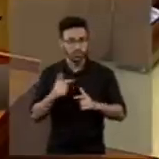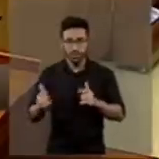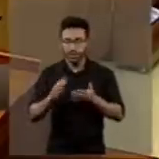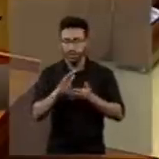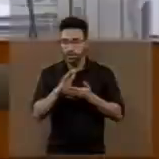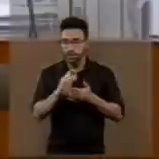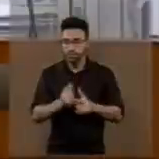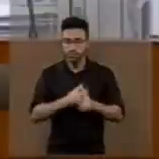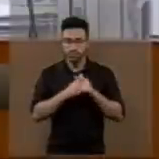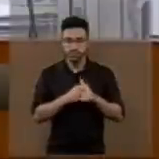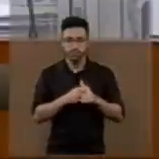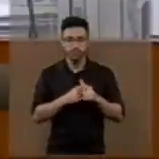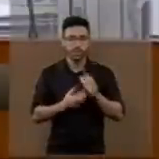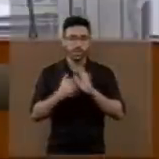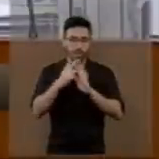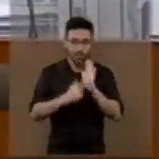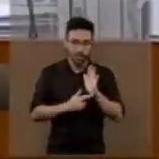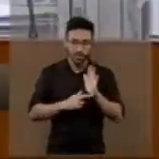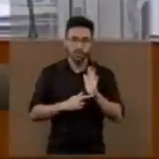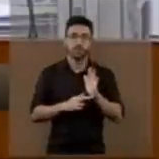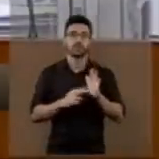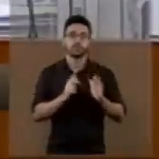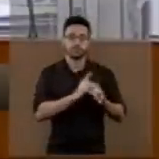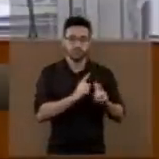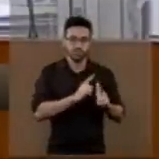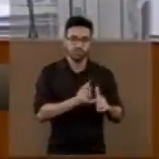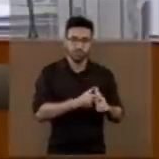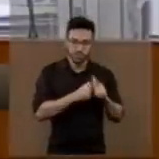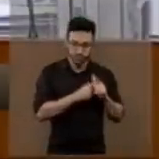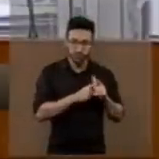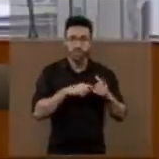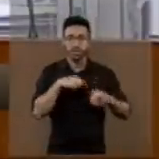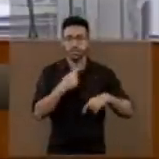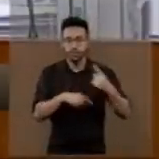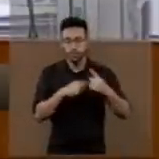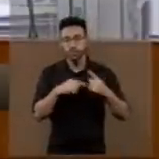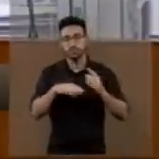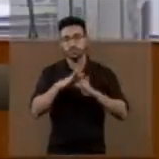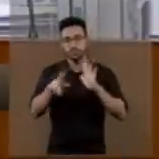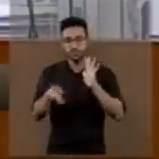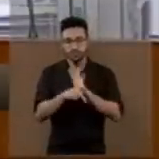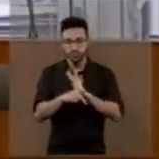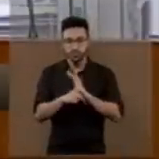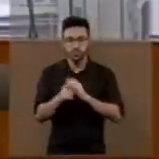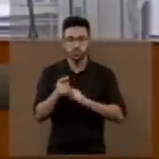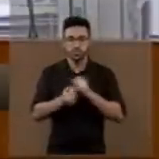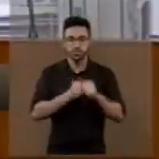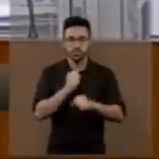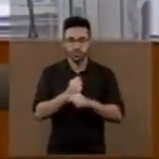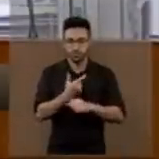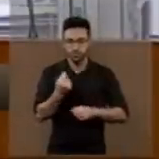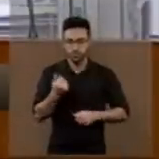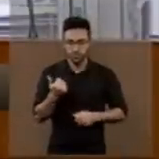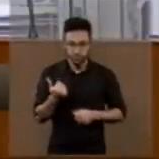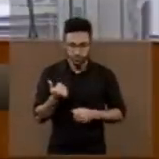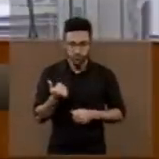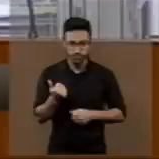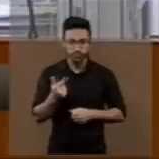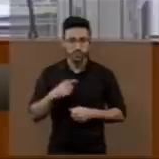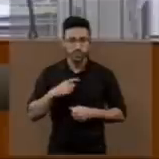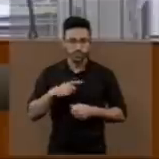Sem efeito suspensivo. A norma originária previa com efeito suspensivo. Sobreveio a medida provisória. Em 2001? Em 2001.